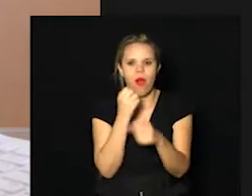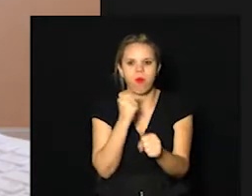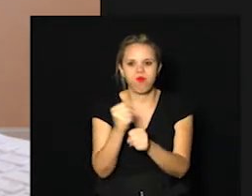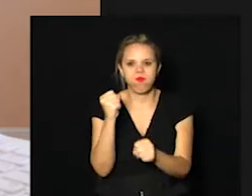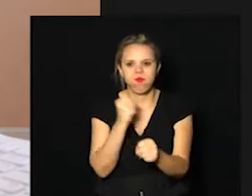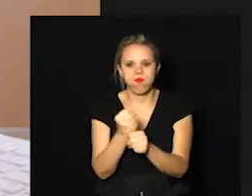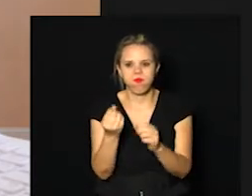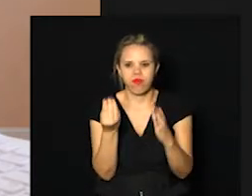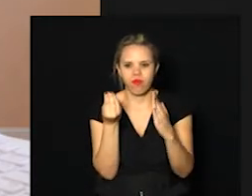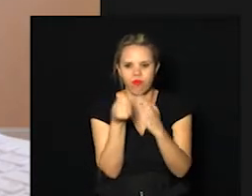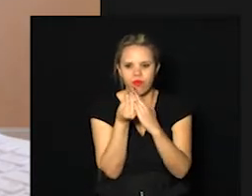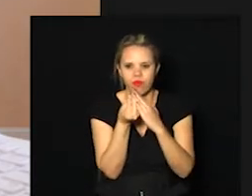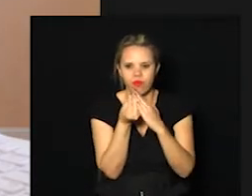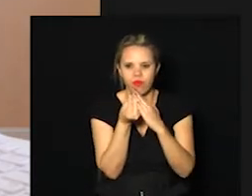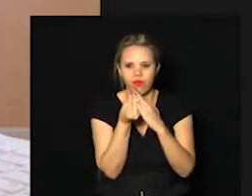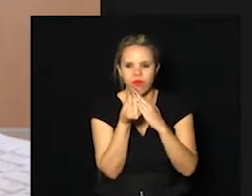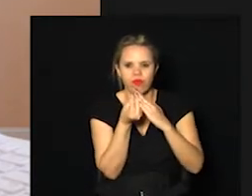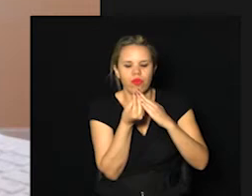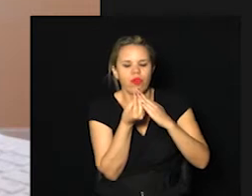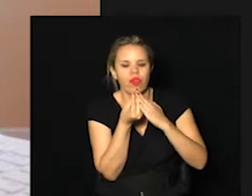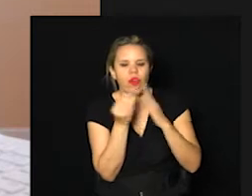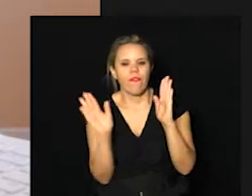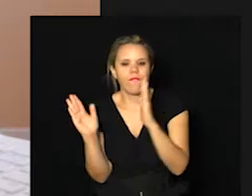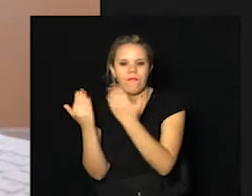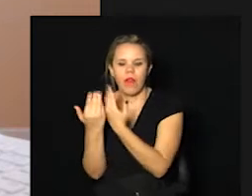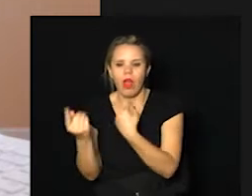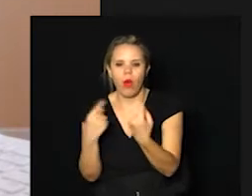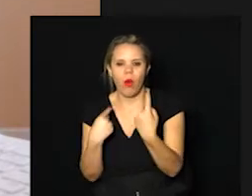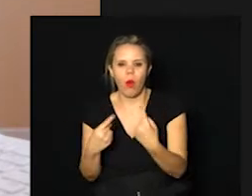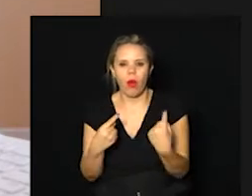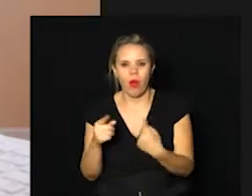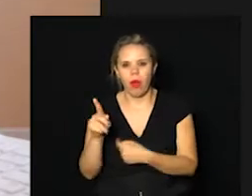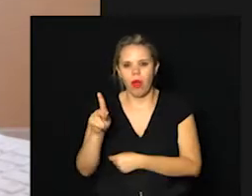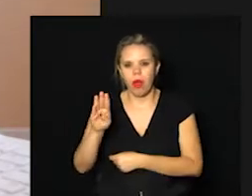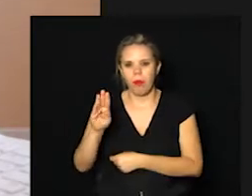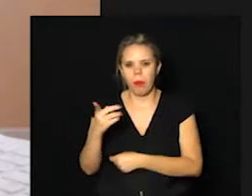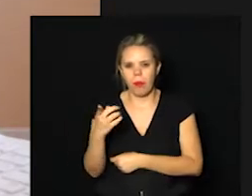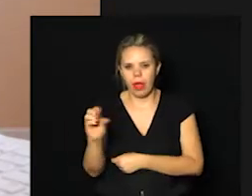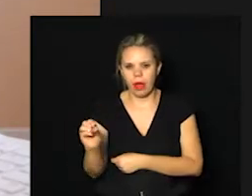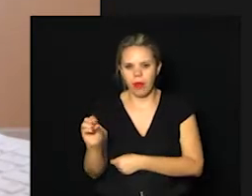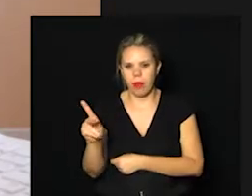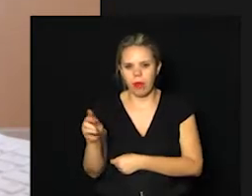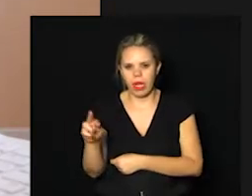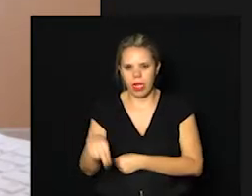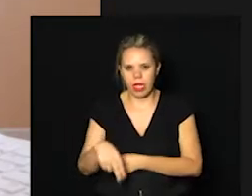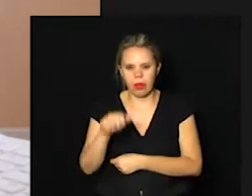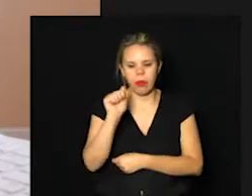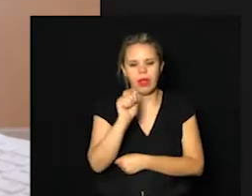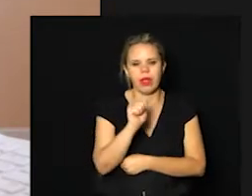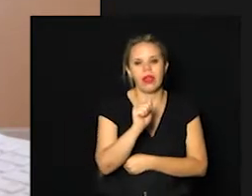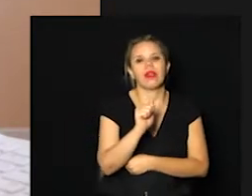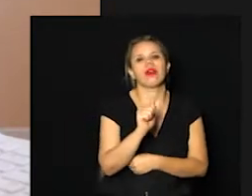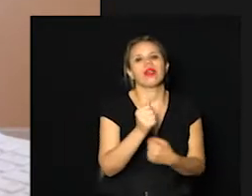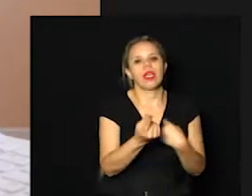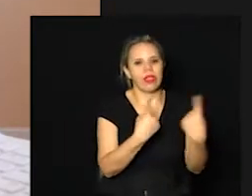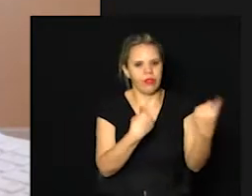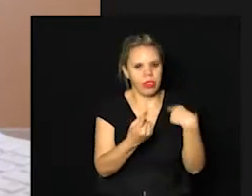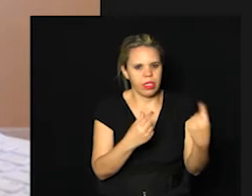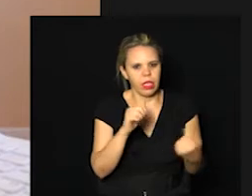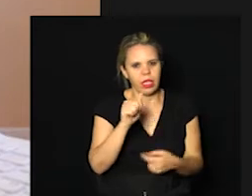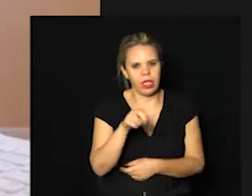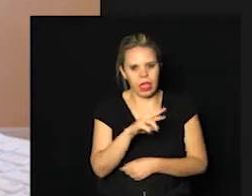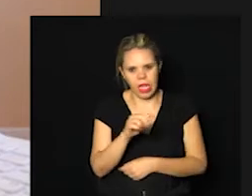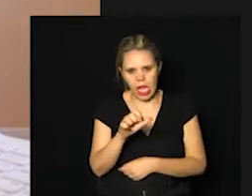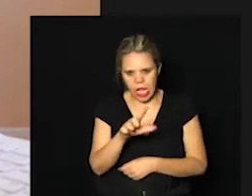da Sanasa. O fechamento é entre a rua Barão de Parnaíba e a Avenida Andrade Neves. Então, pode influenciar aí para quem sobe